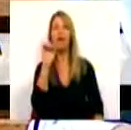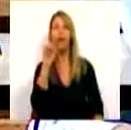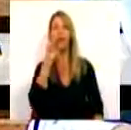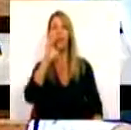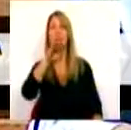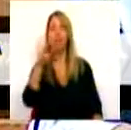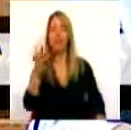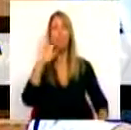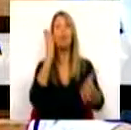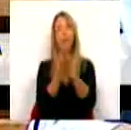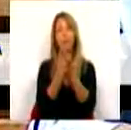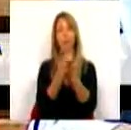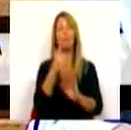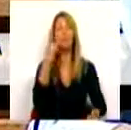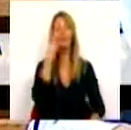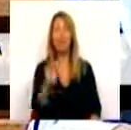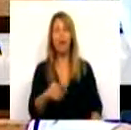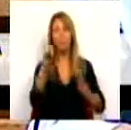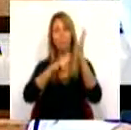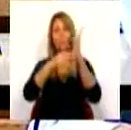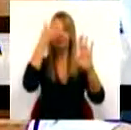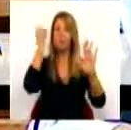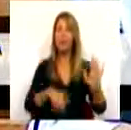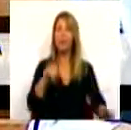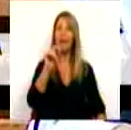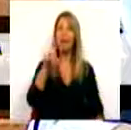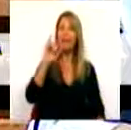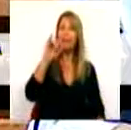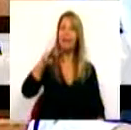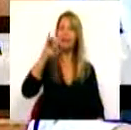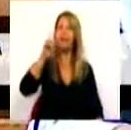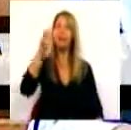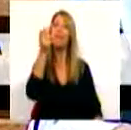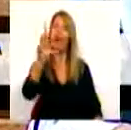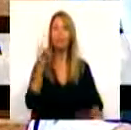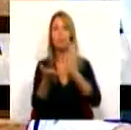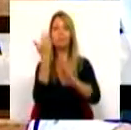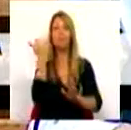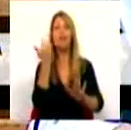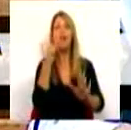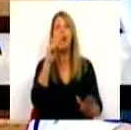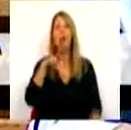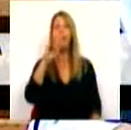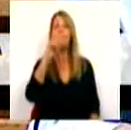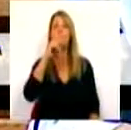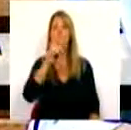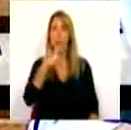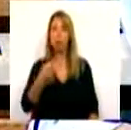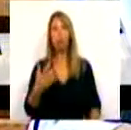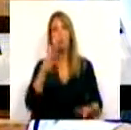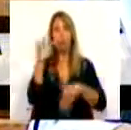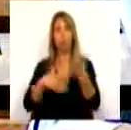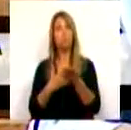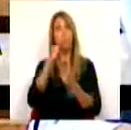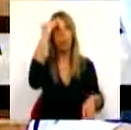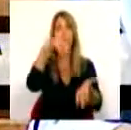dos verbos, eliminar, neste caso e sobretudo eliminar o amianto, onde damos consequência àquilo que fizemos, depois do Ministério do Ambiente